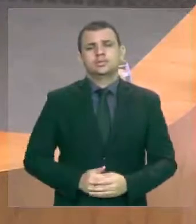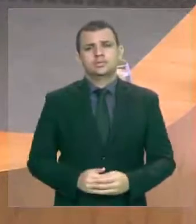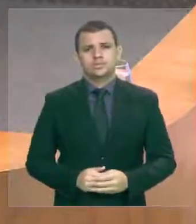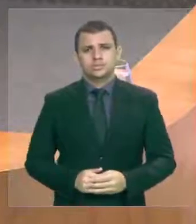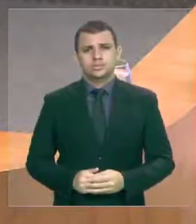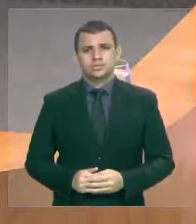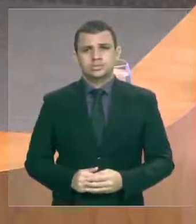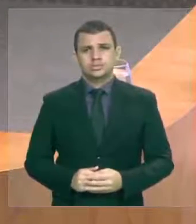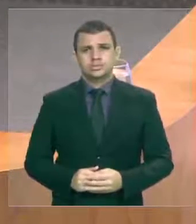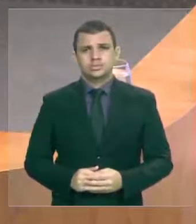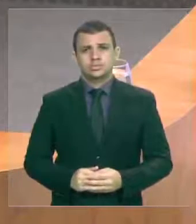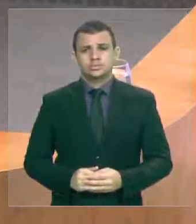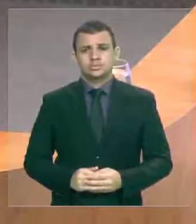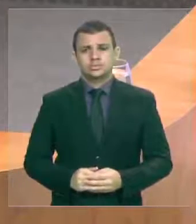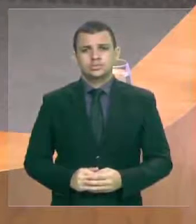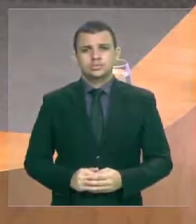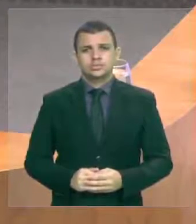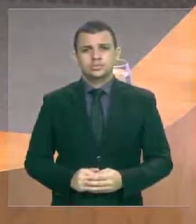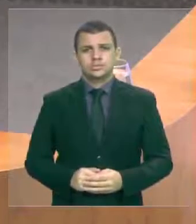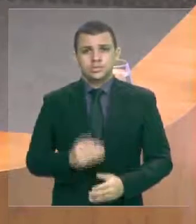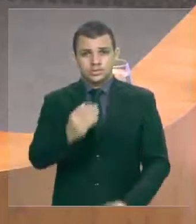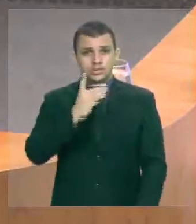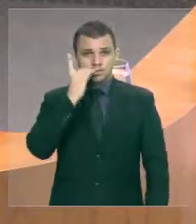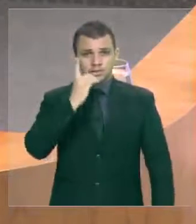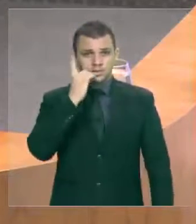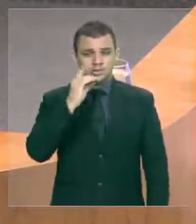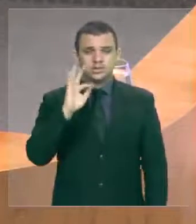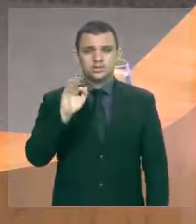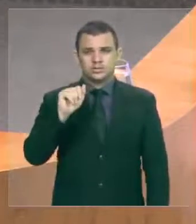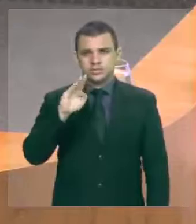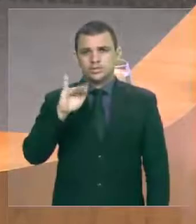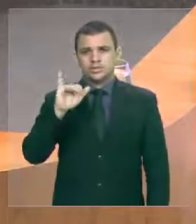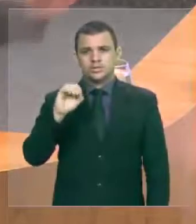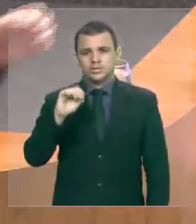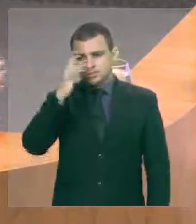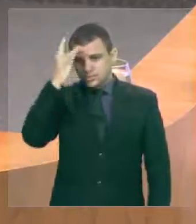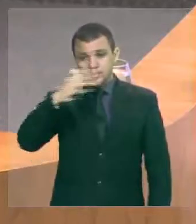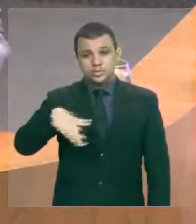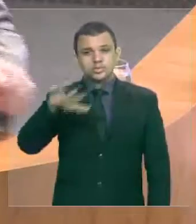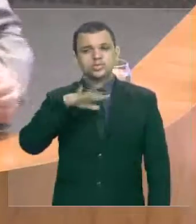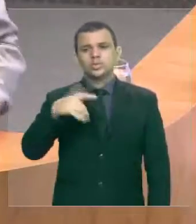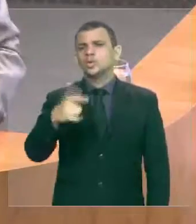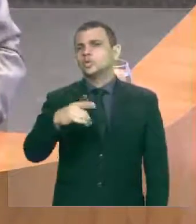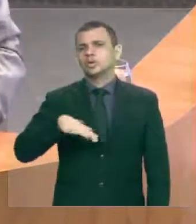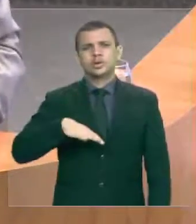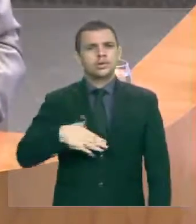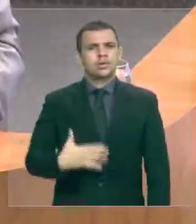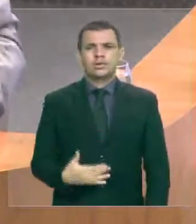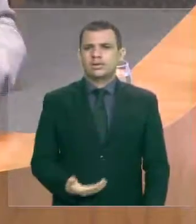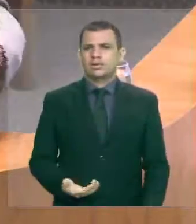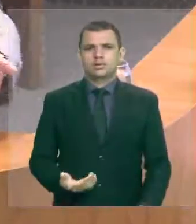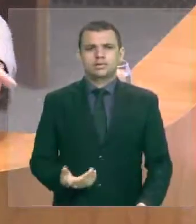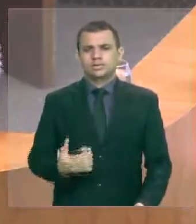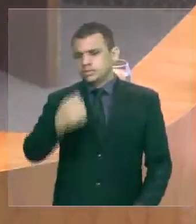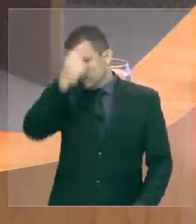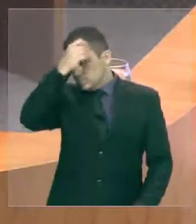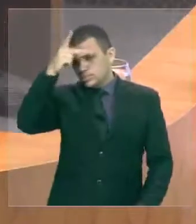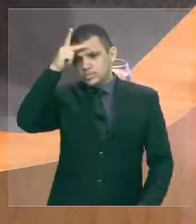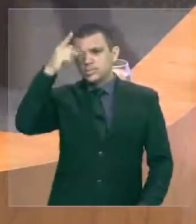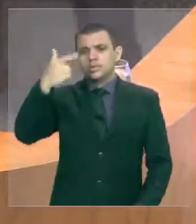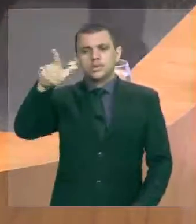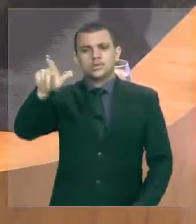Ninguém, deputado Fábio Macedo, ninguém teve coragem antes, nenhum prefeito